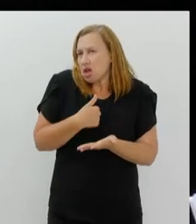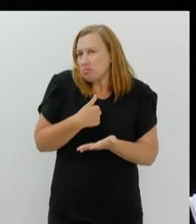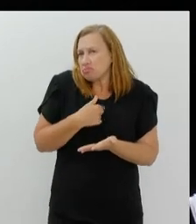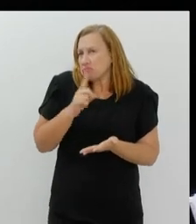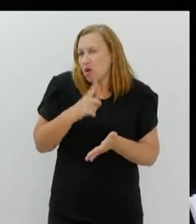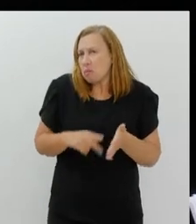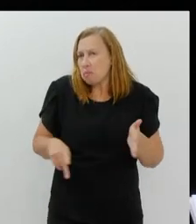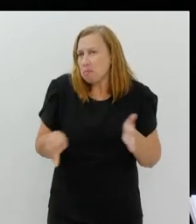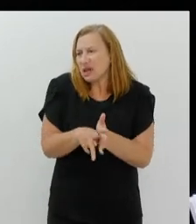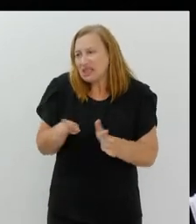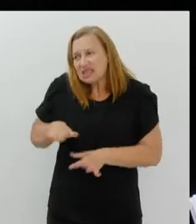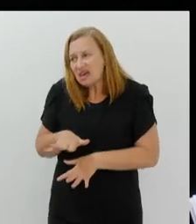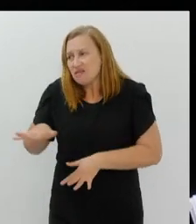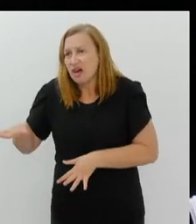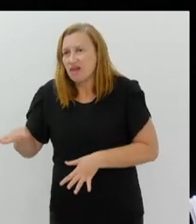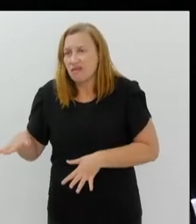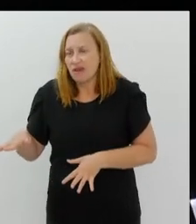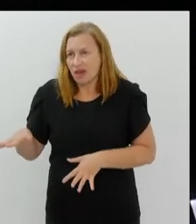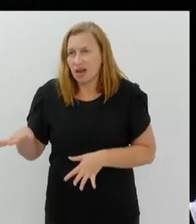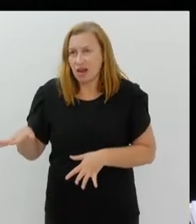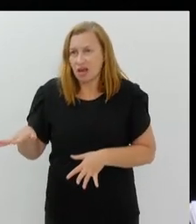de eu não ser rainha da comunidade,